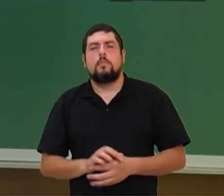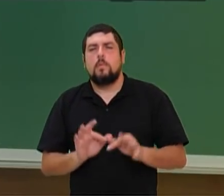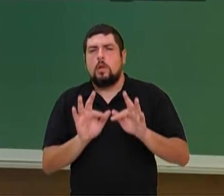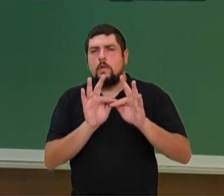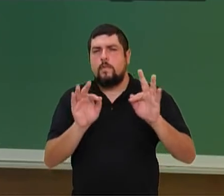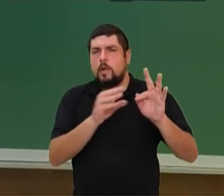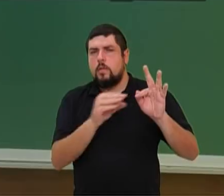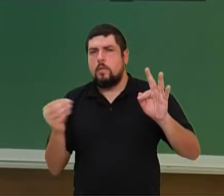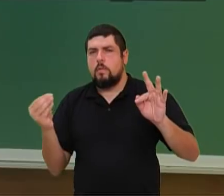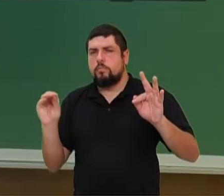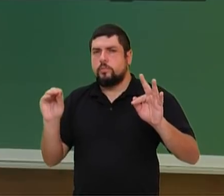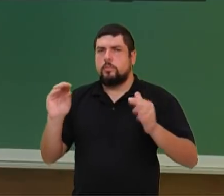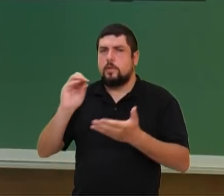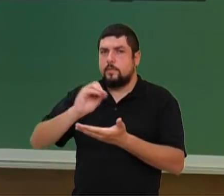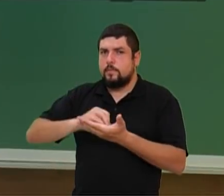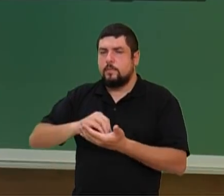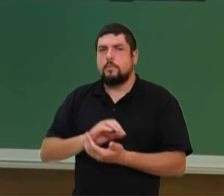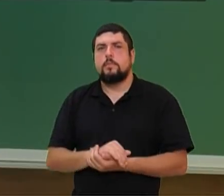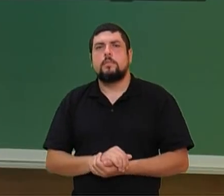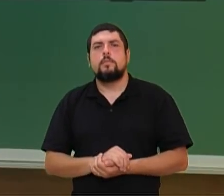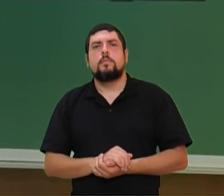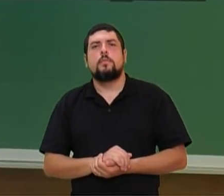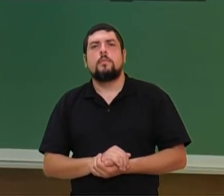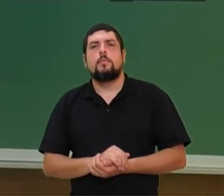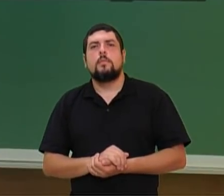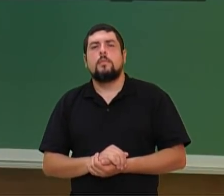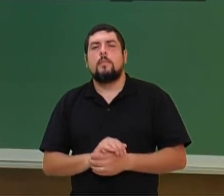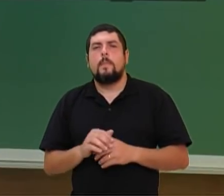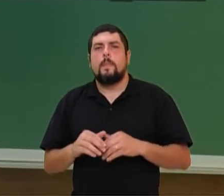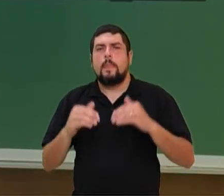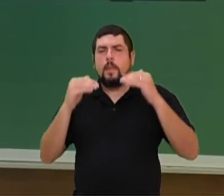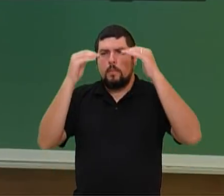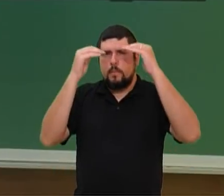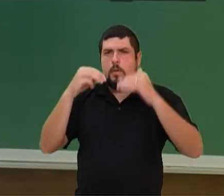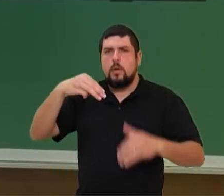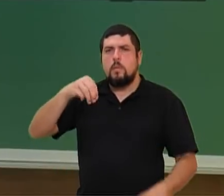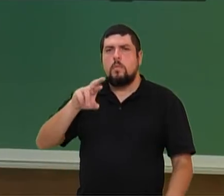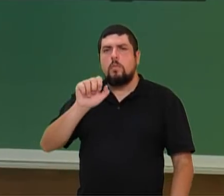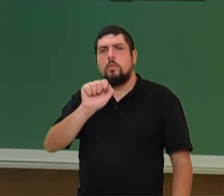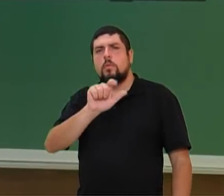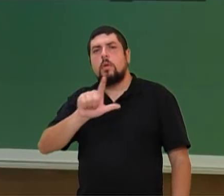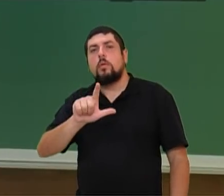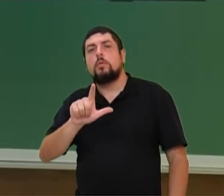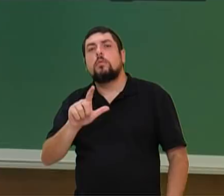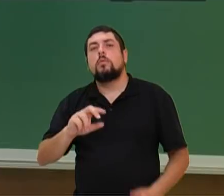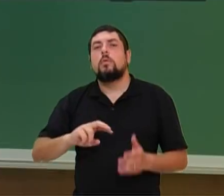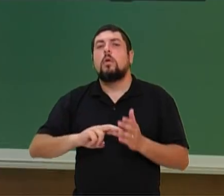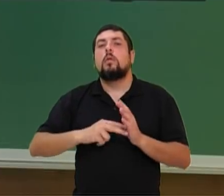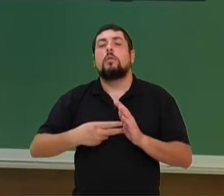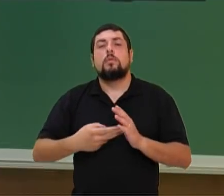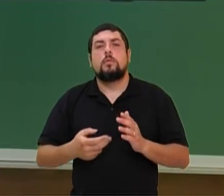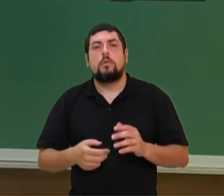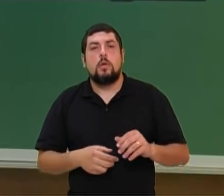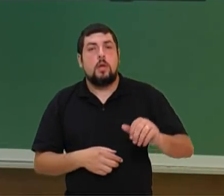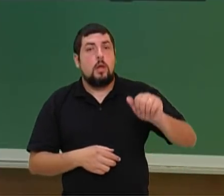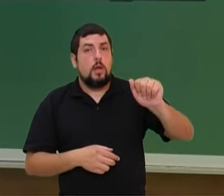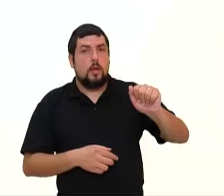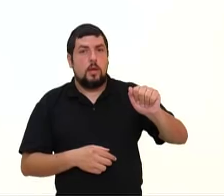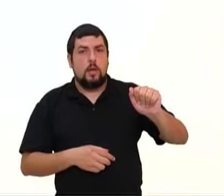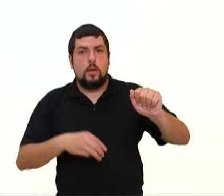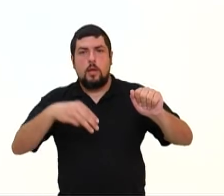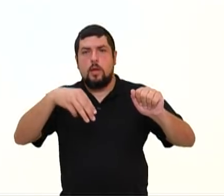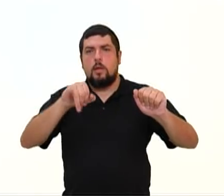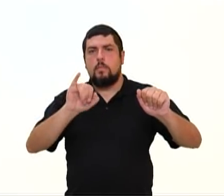O conceito moral do shintoísmo é chamado de termo que significa, letra A, Michi,